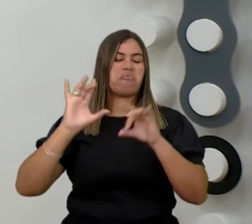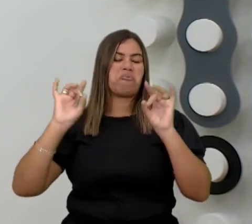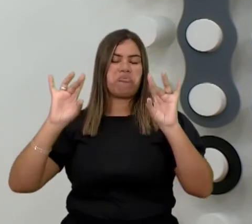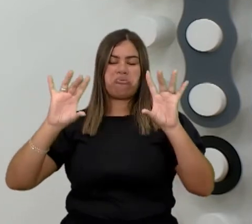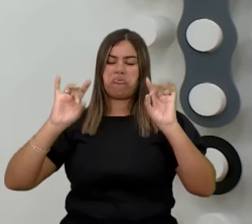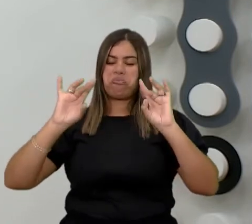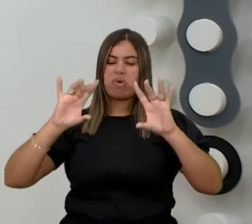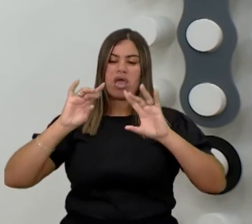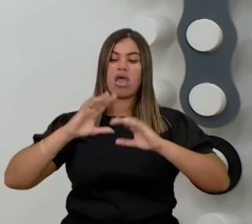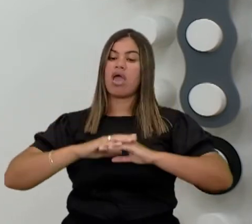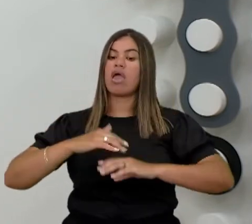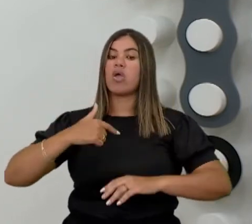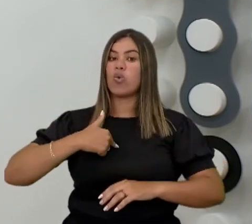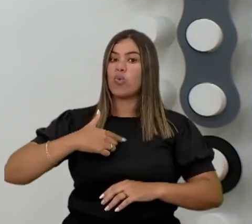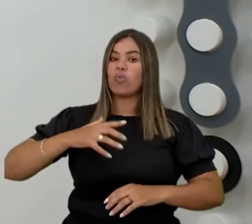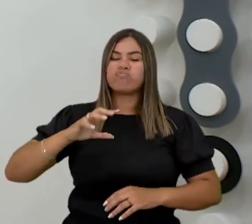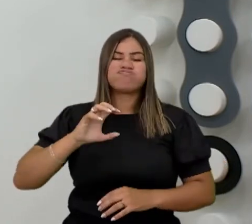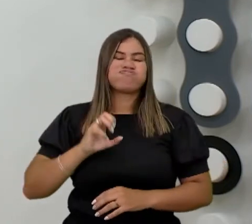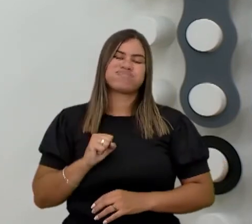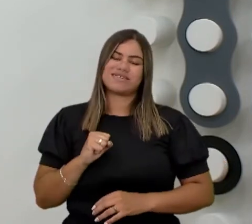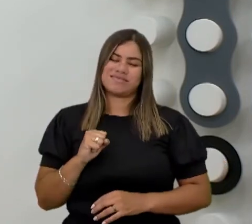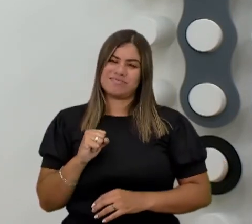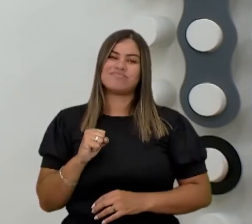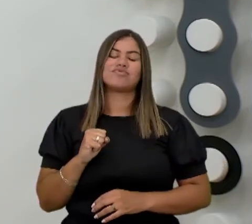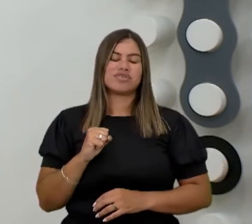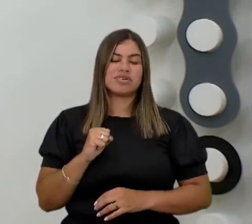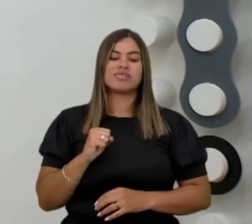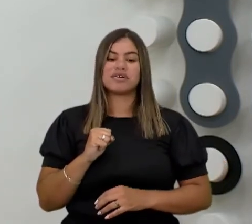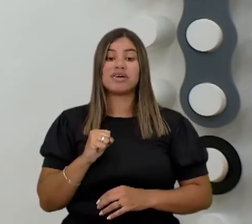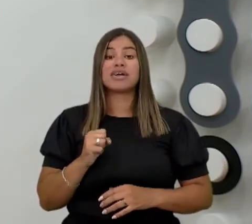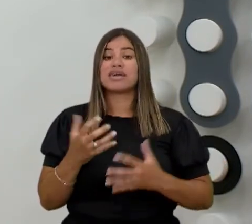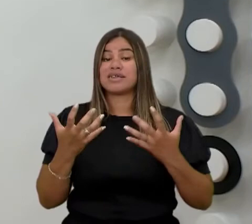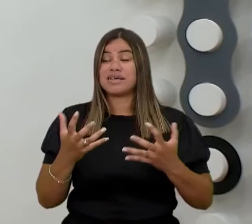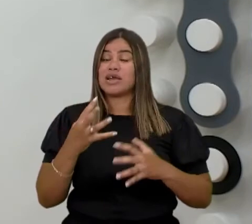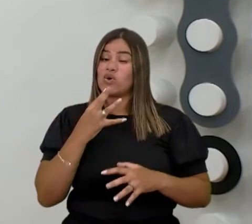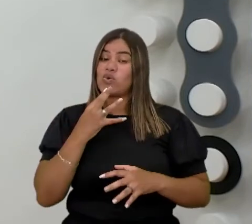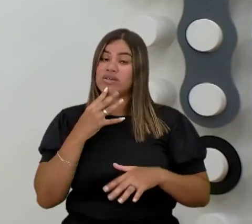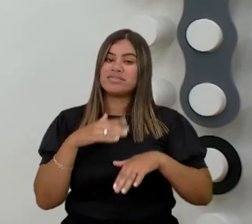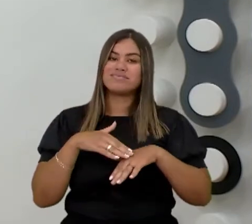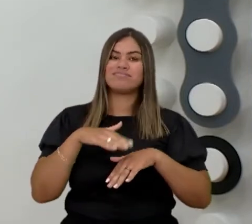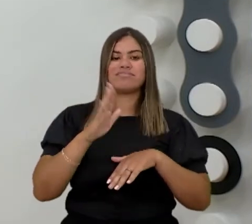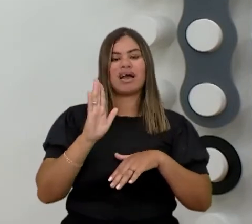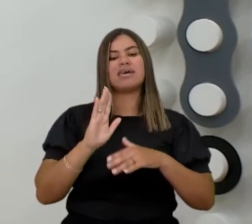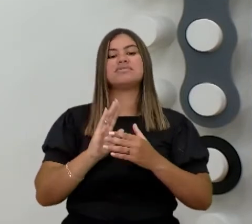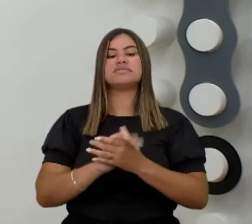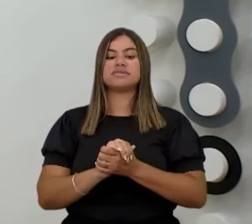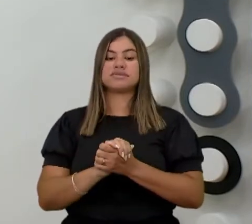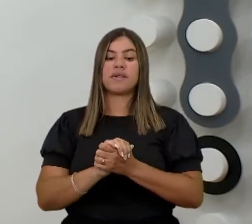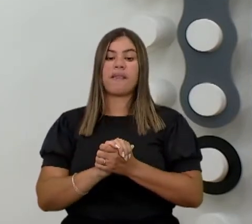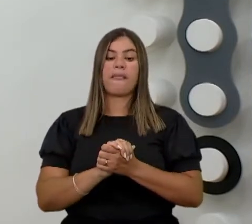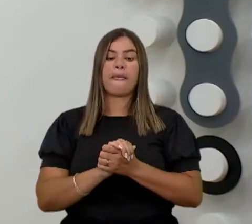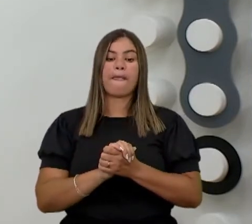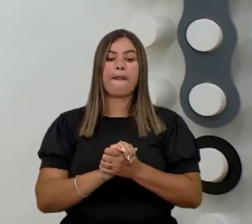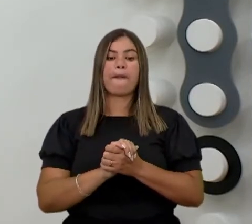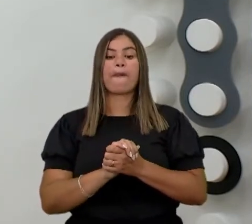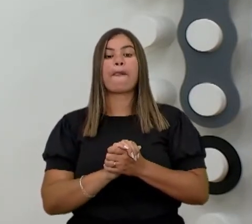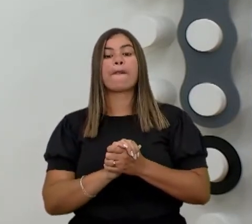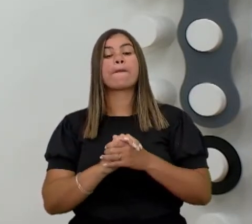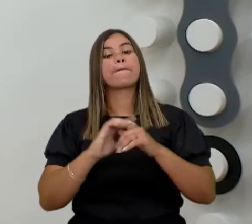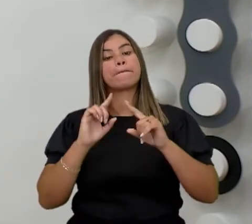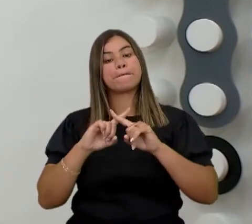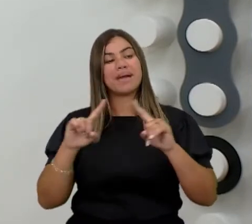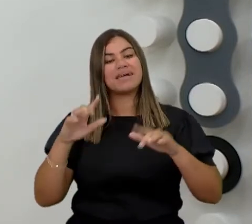Eu, particularmente, eu adoro astronomia, né? Eu queria conhecer muito mais do que eu conheço, né? Mas eu faço, né, às vezes